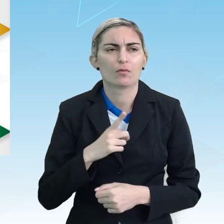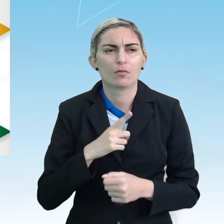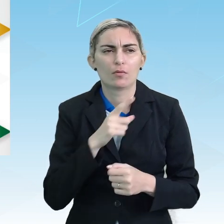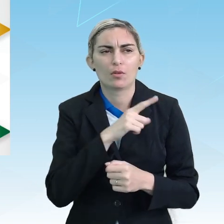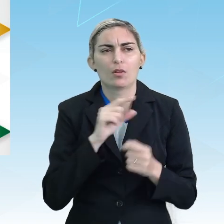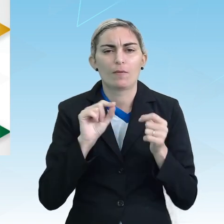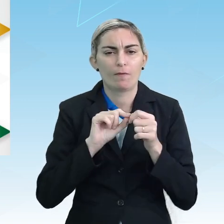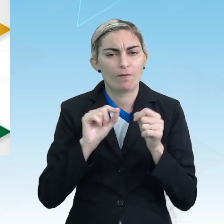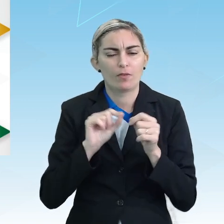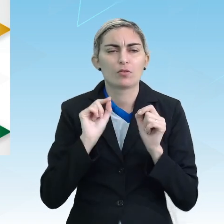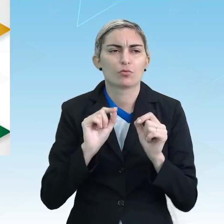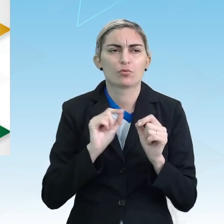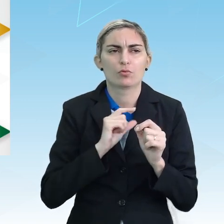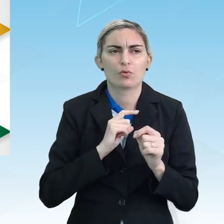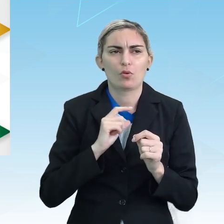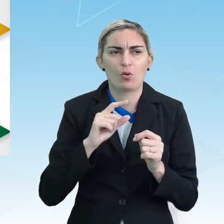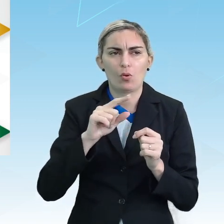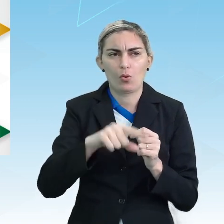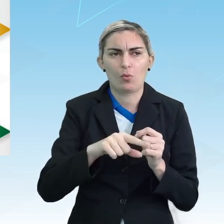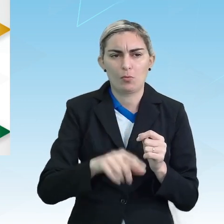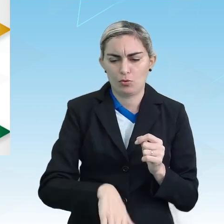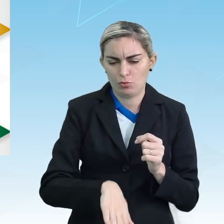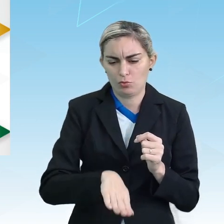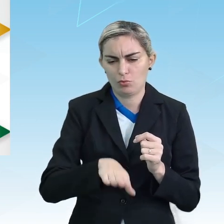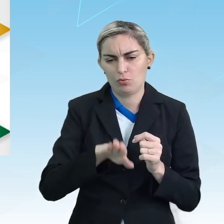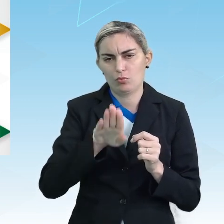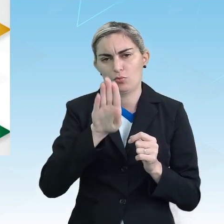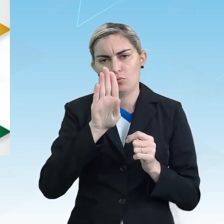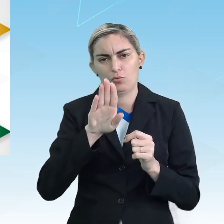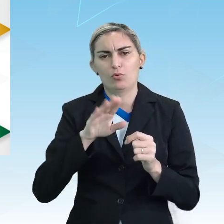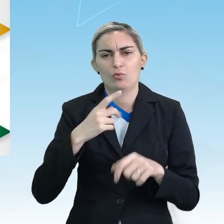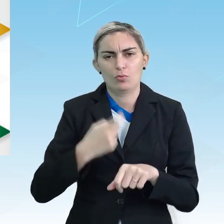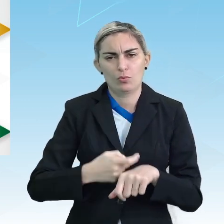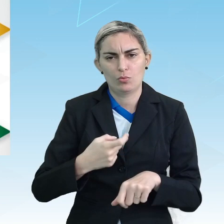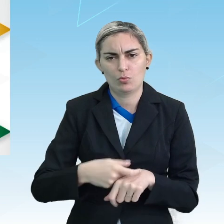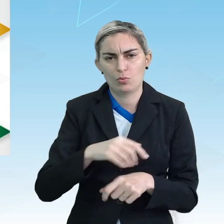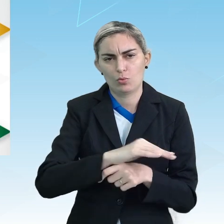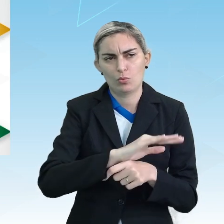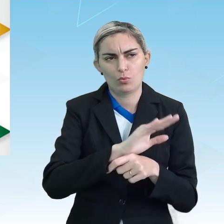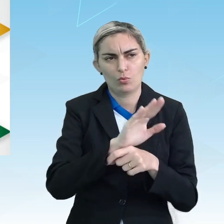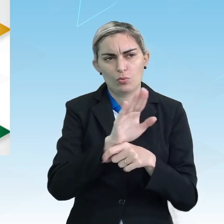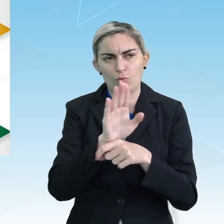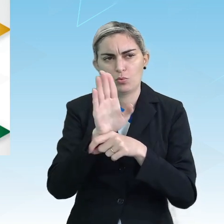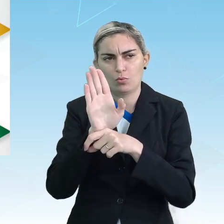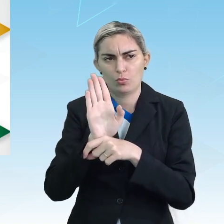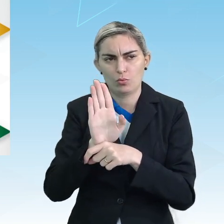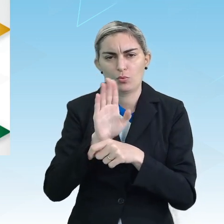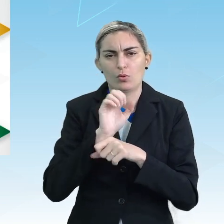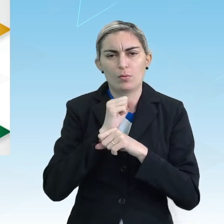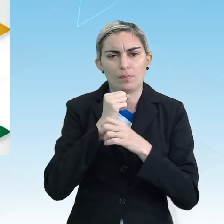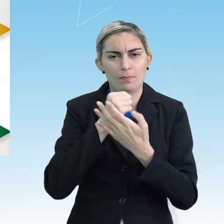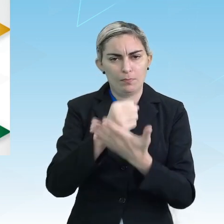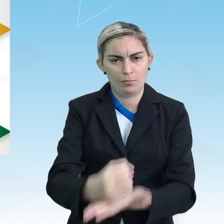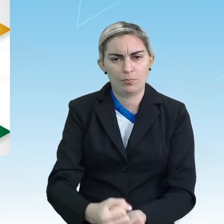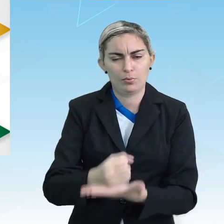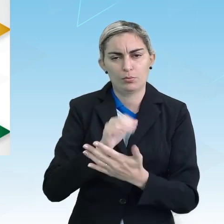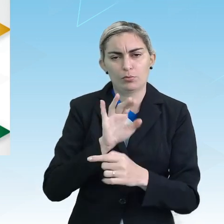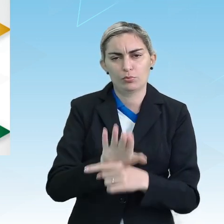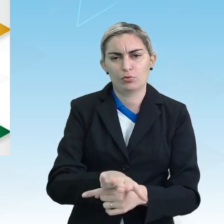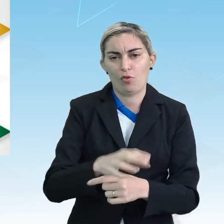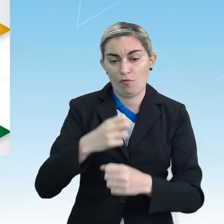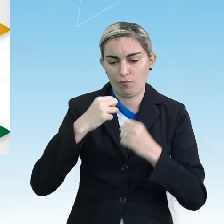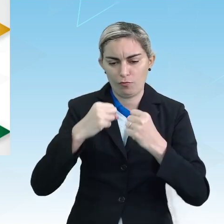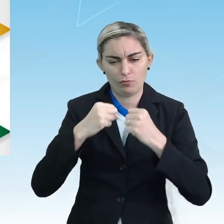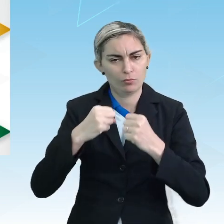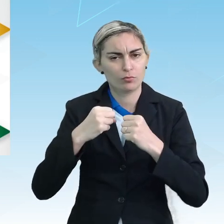ser formada por um objeto rígido, capaz de girar em torno de um ponto de apoio fixo. A